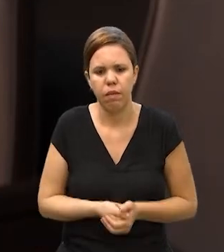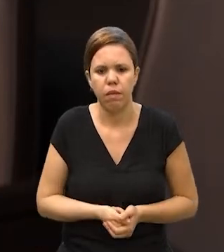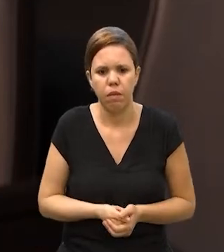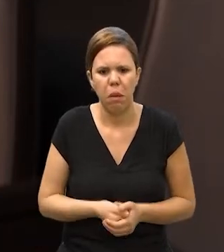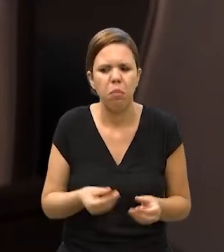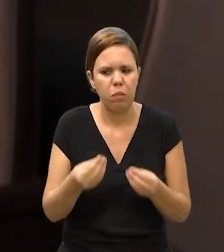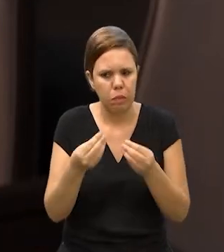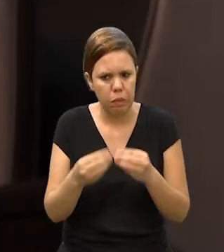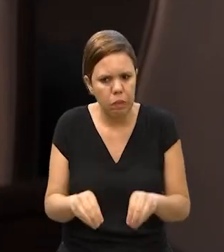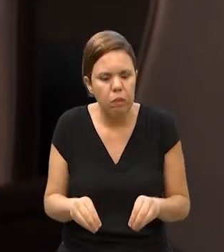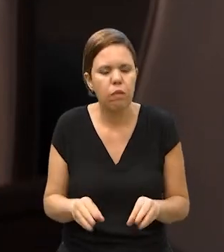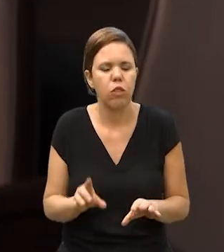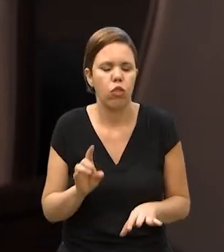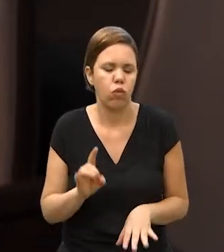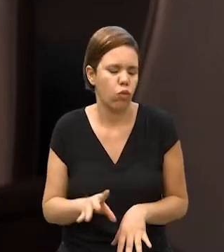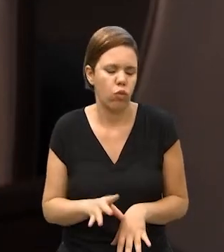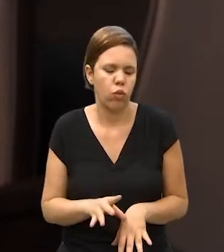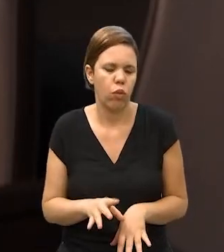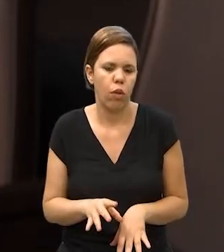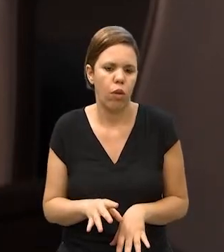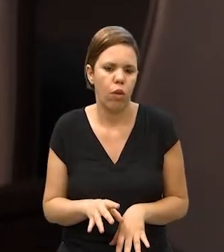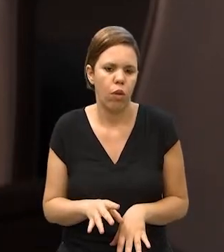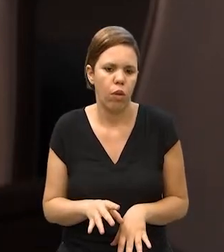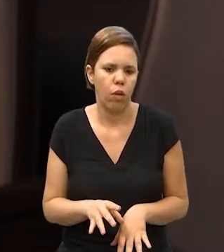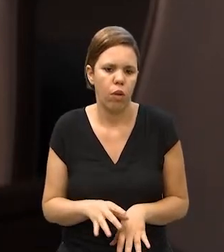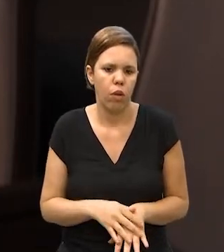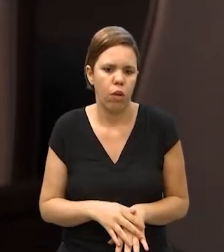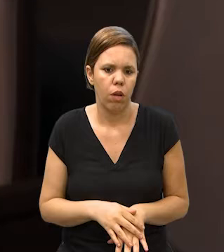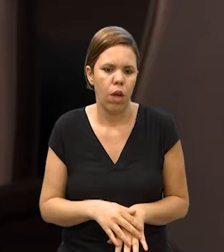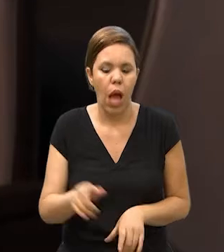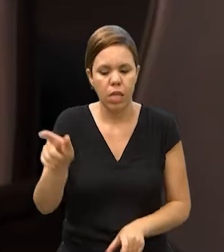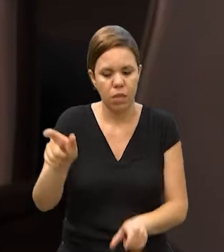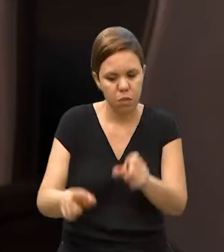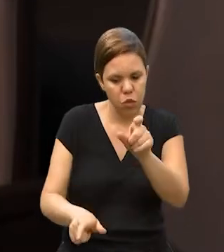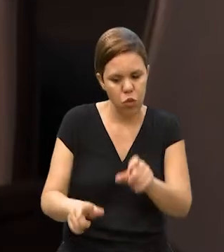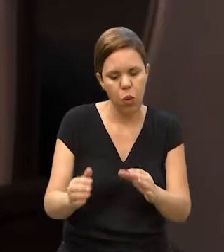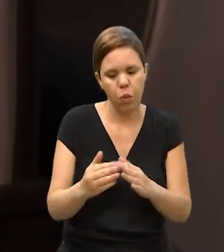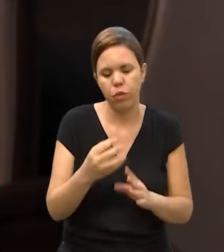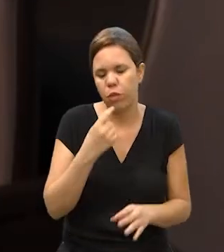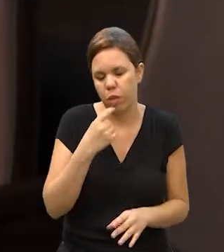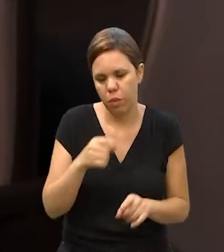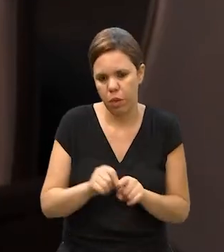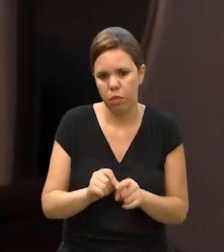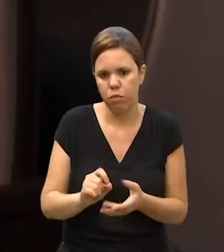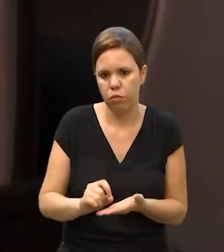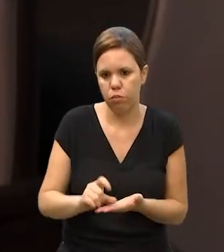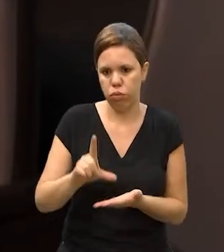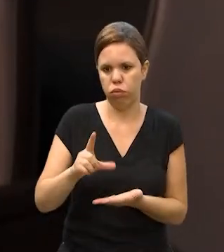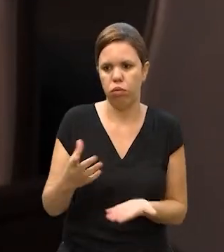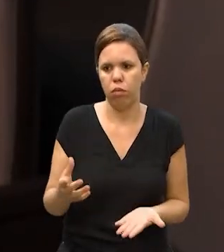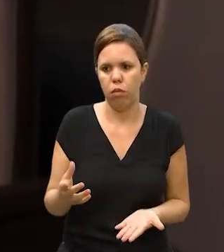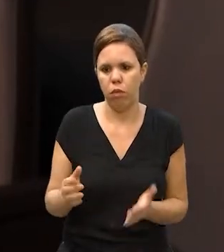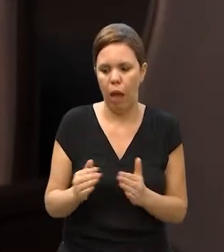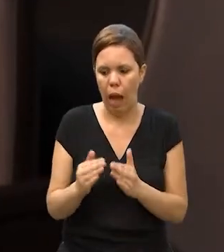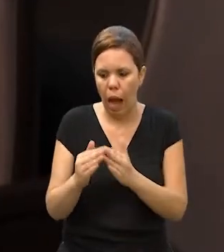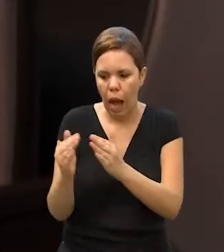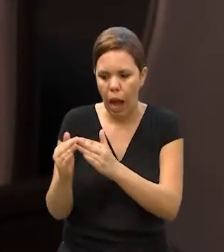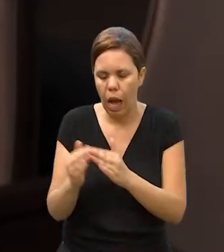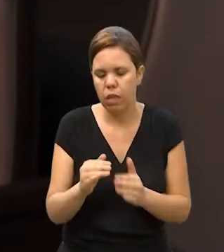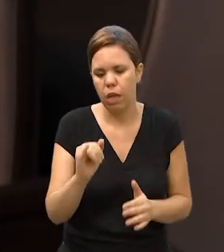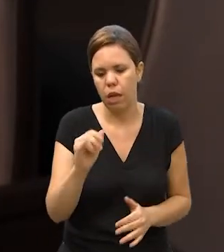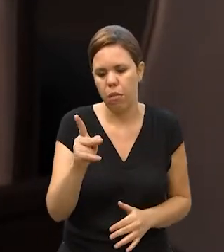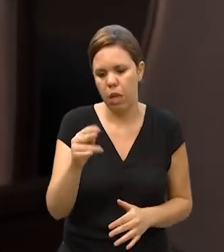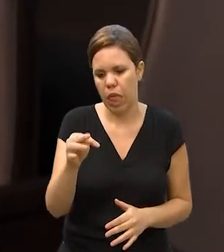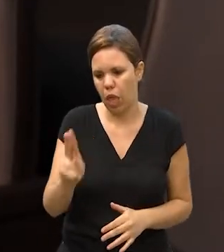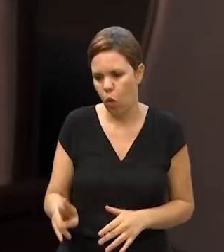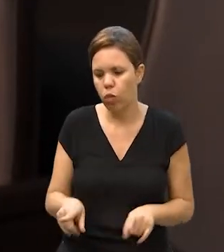que prejudicou não só os moradores, né? Porque aumentou o IPTU residencial e também